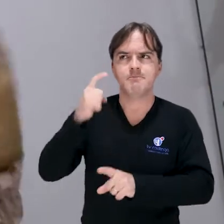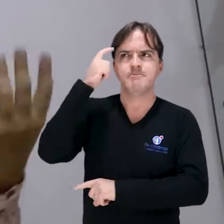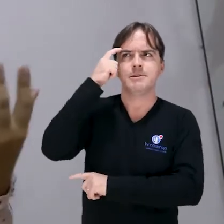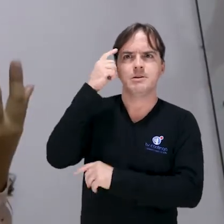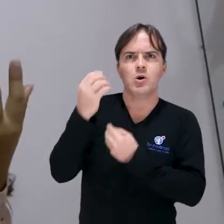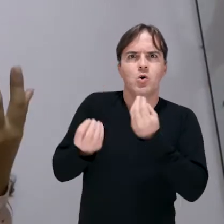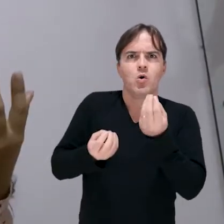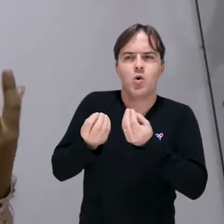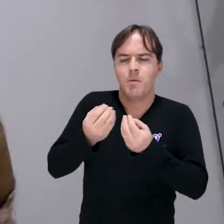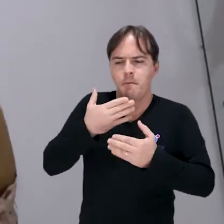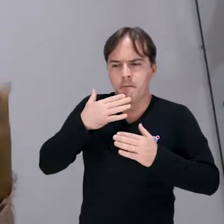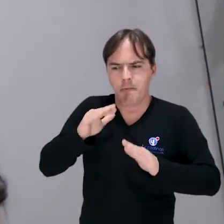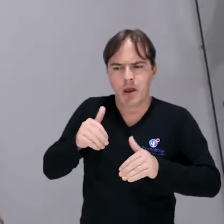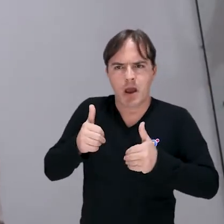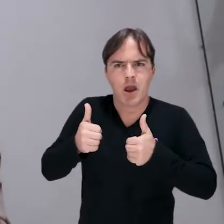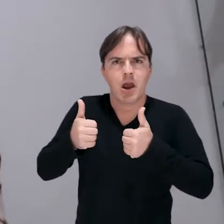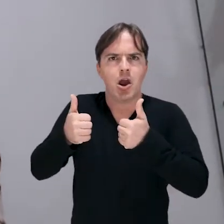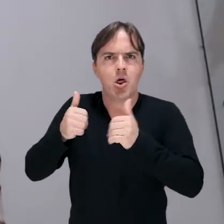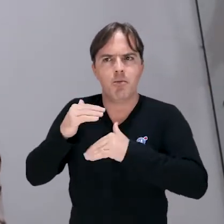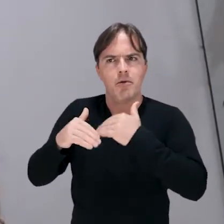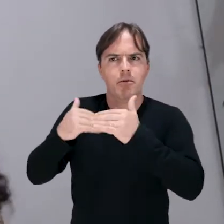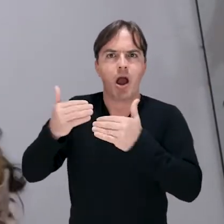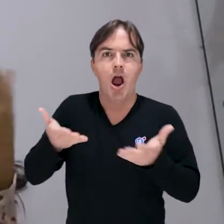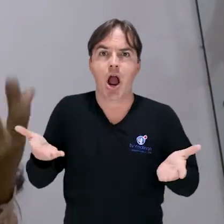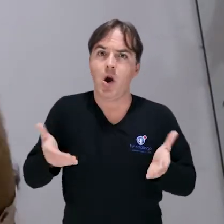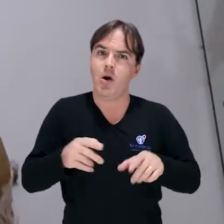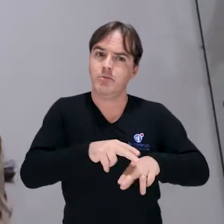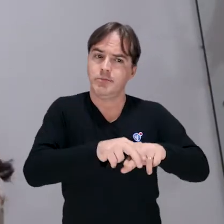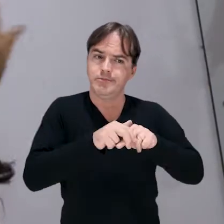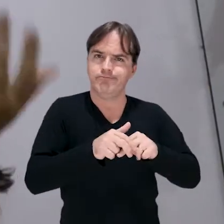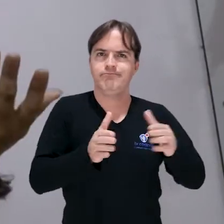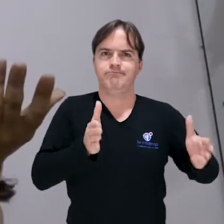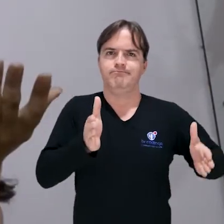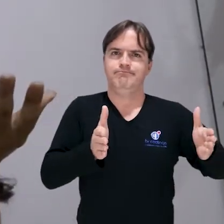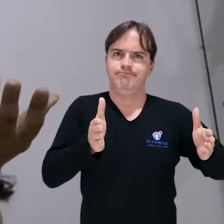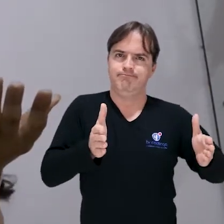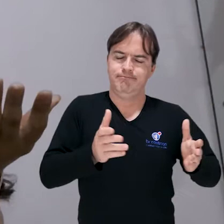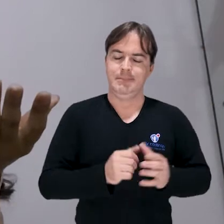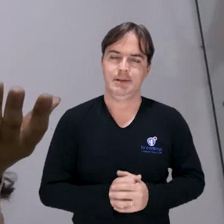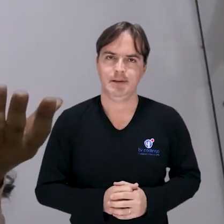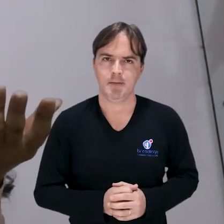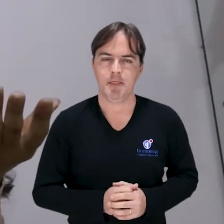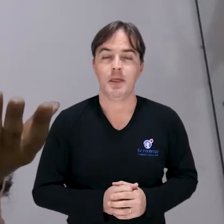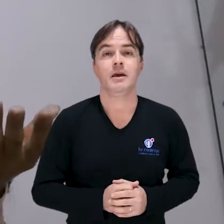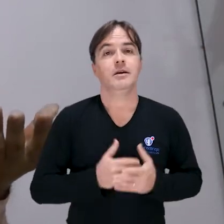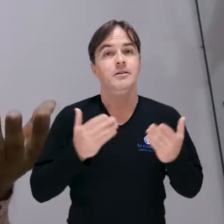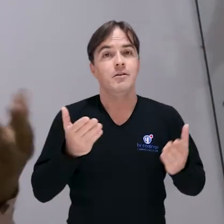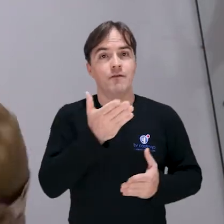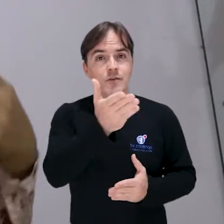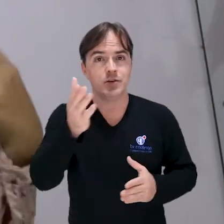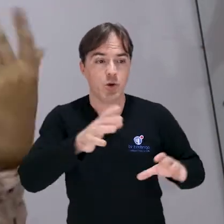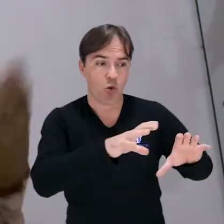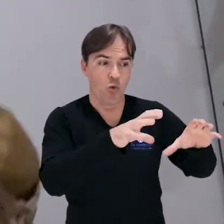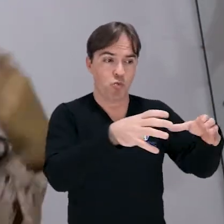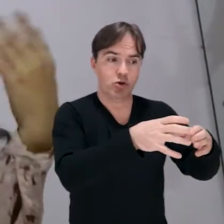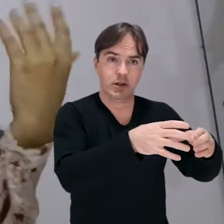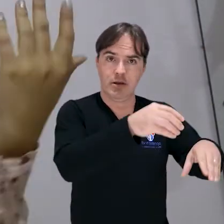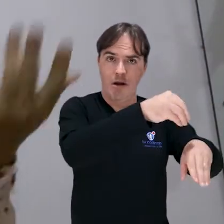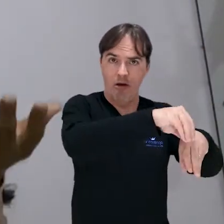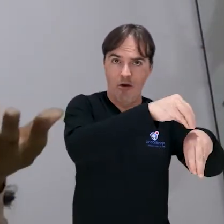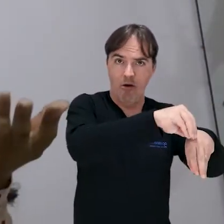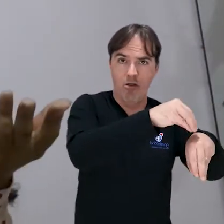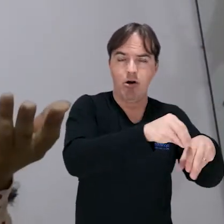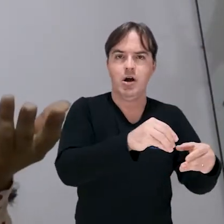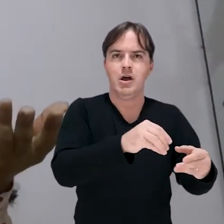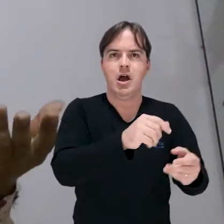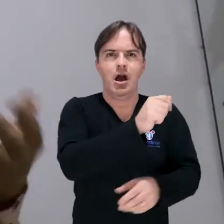como fazer arqueologia da melhor forma nesse contexto. Então, tanto a você da comunidade arqueológica,